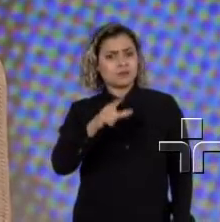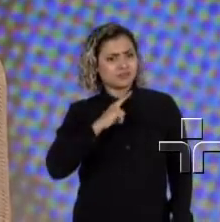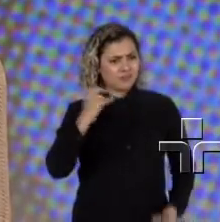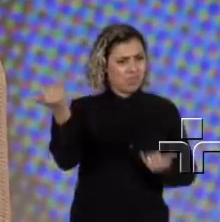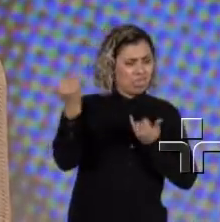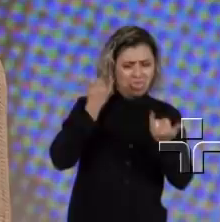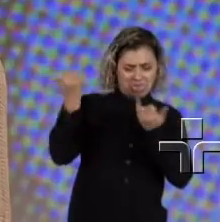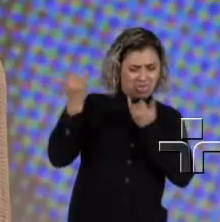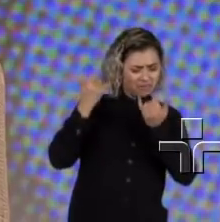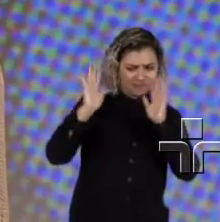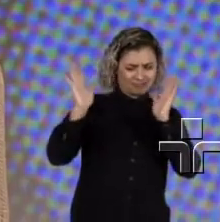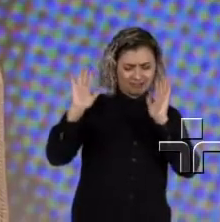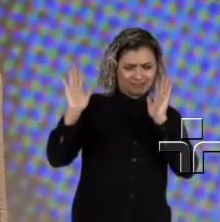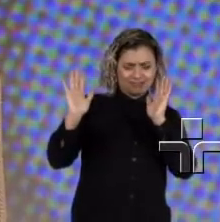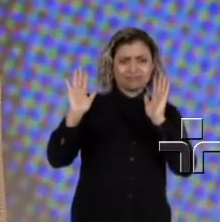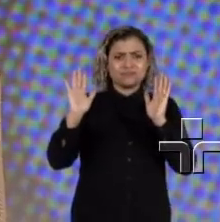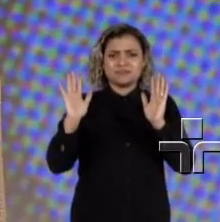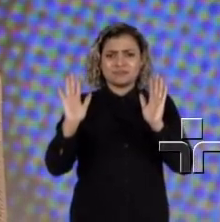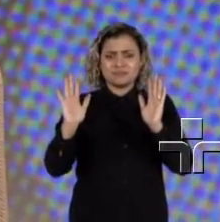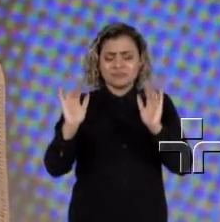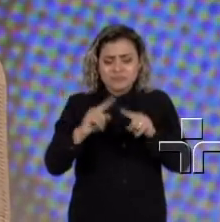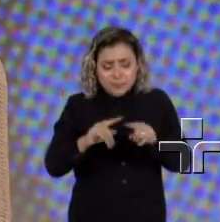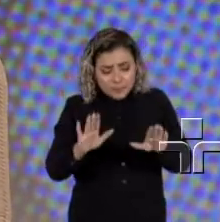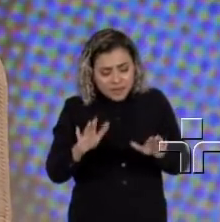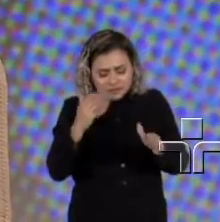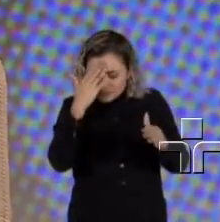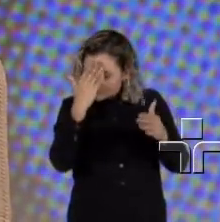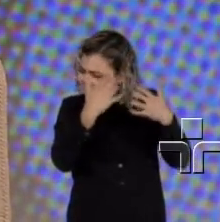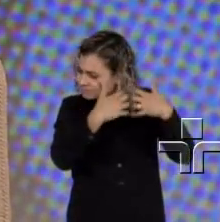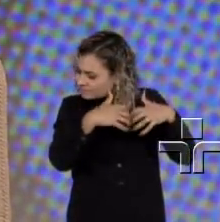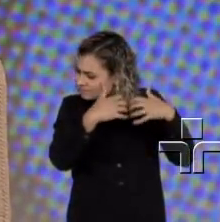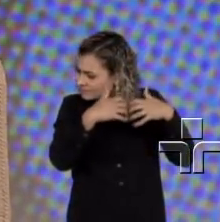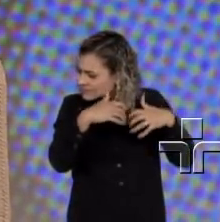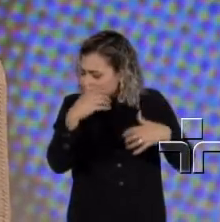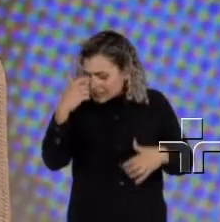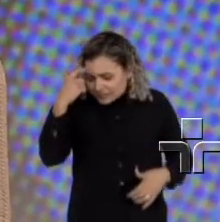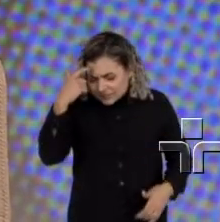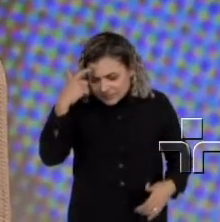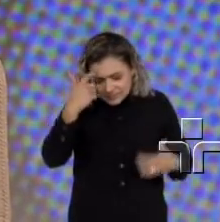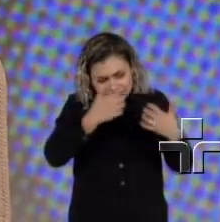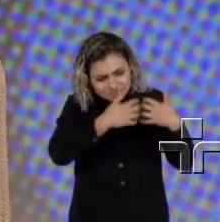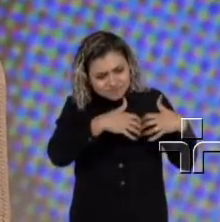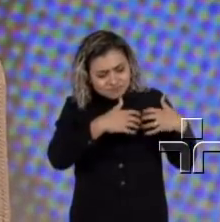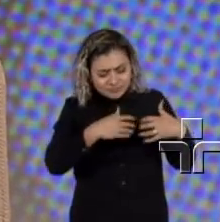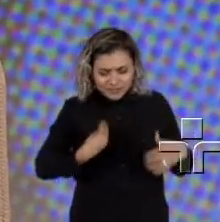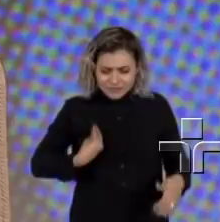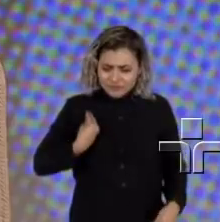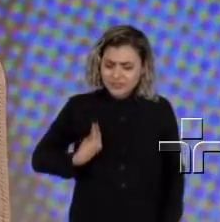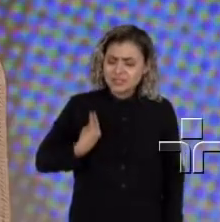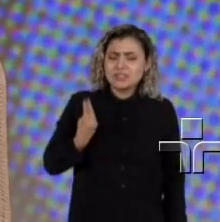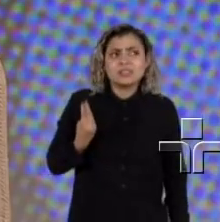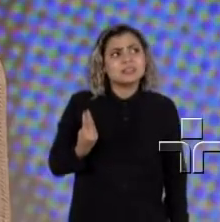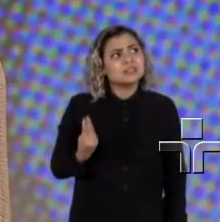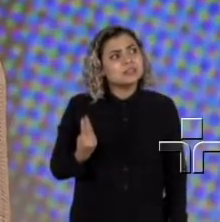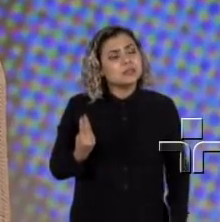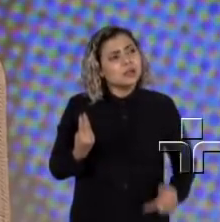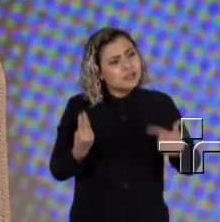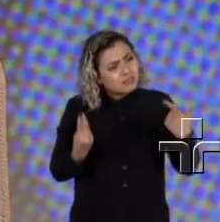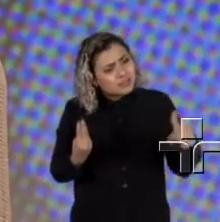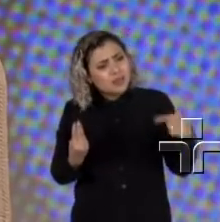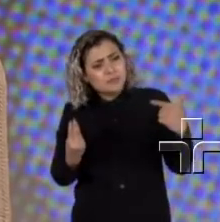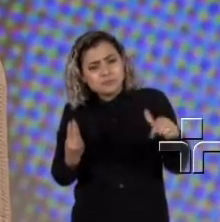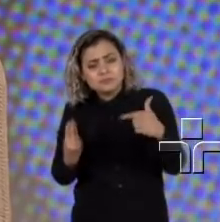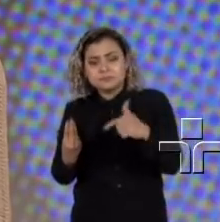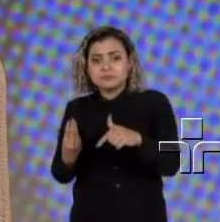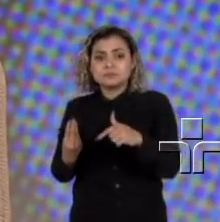ali bem próximo. Mas, ao mesmo tempo, eu pensava que a minha vida, que o trabalho era a coisa, como